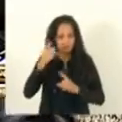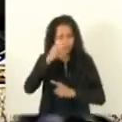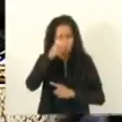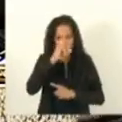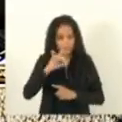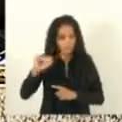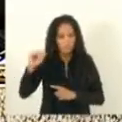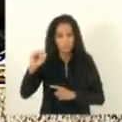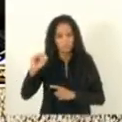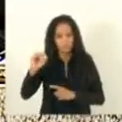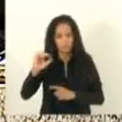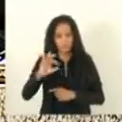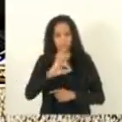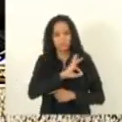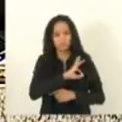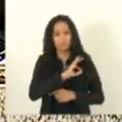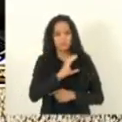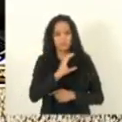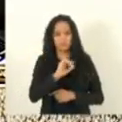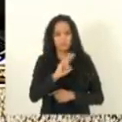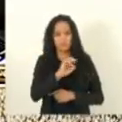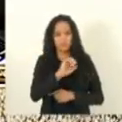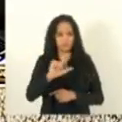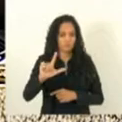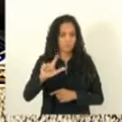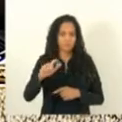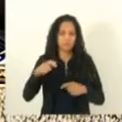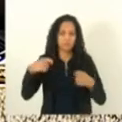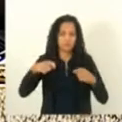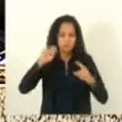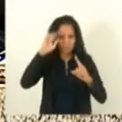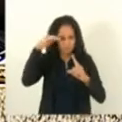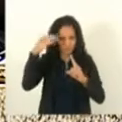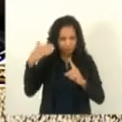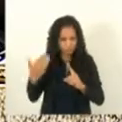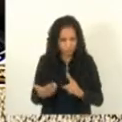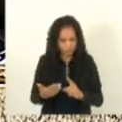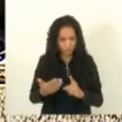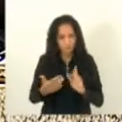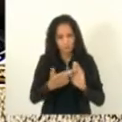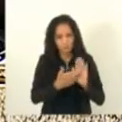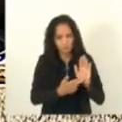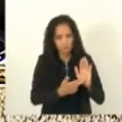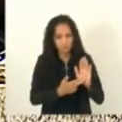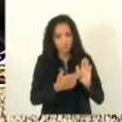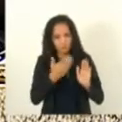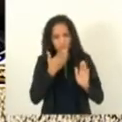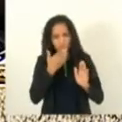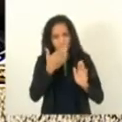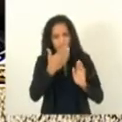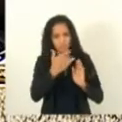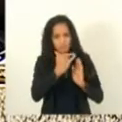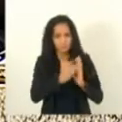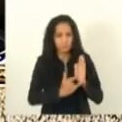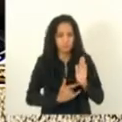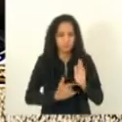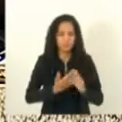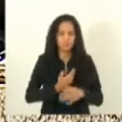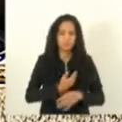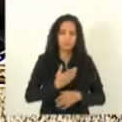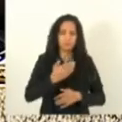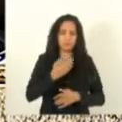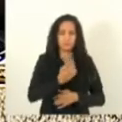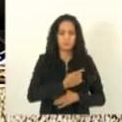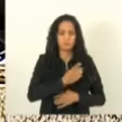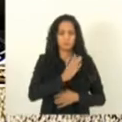Dia do Policial Civil, que merece todas as homenagens, conforme requerimento do deputado, querido amigo, deputado